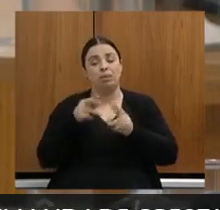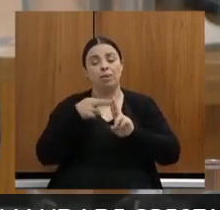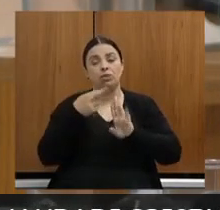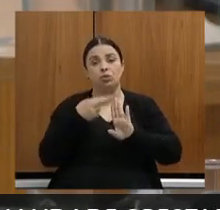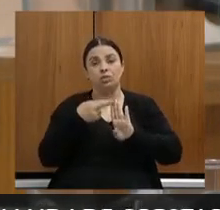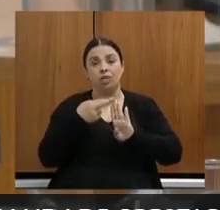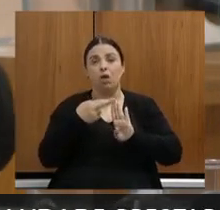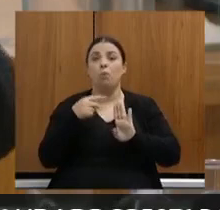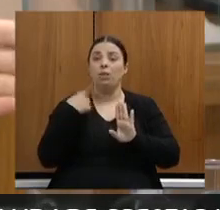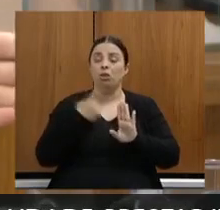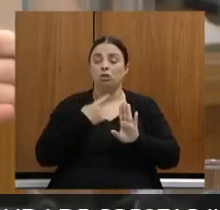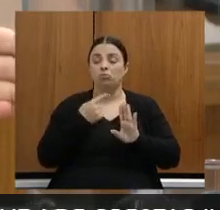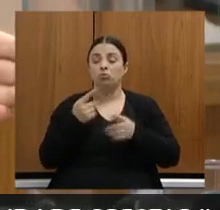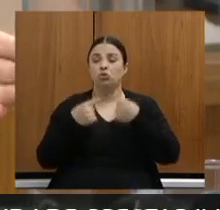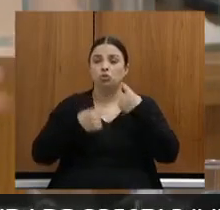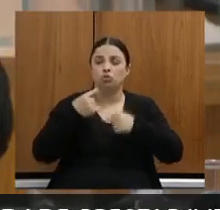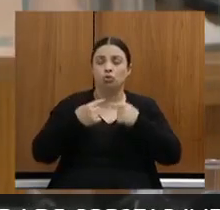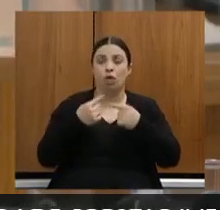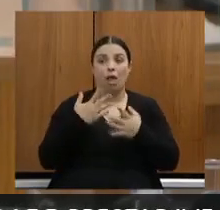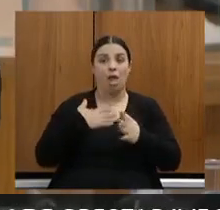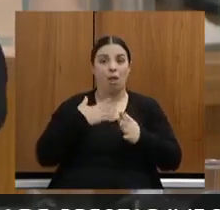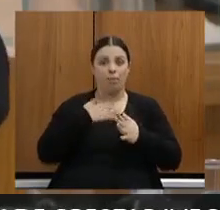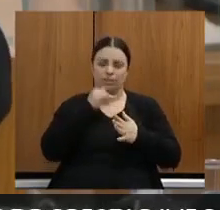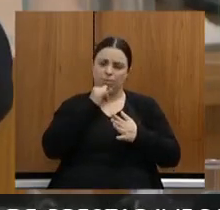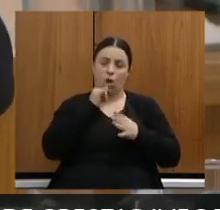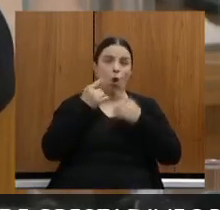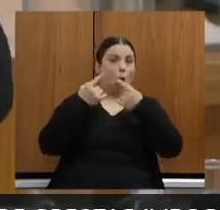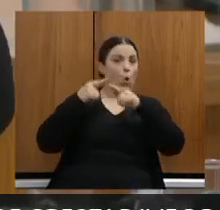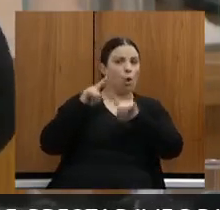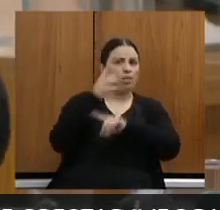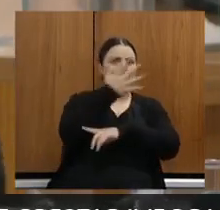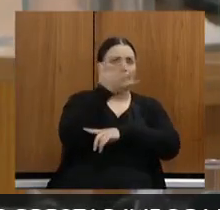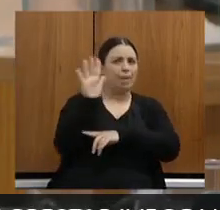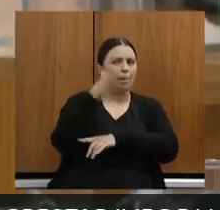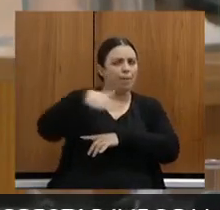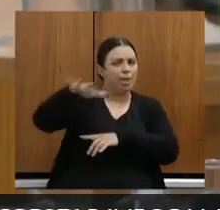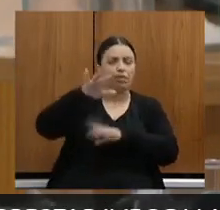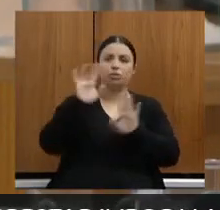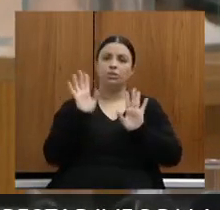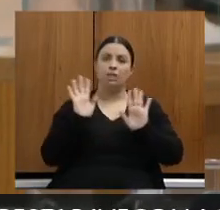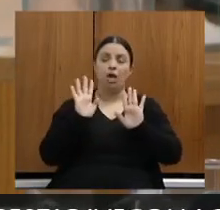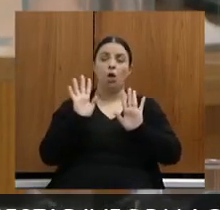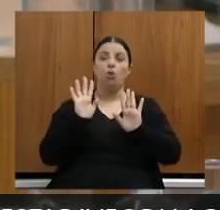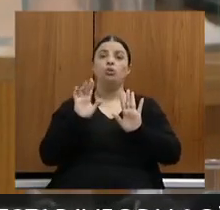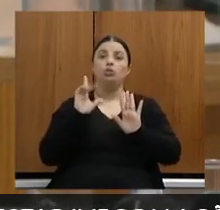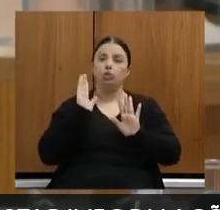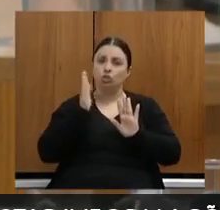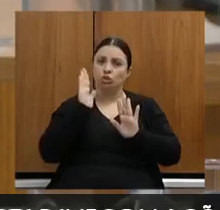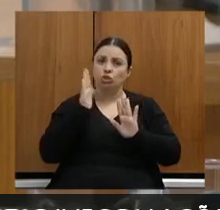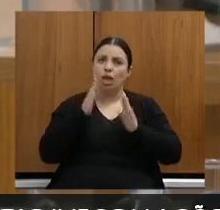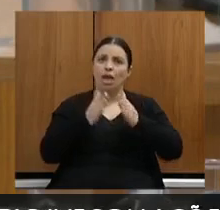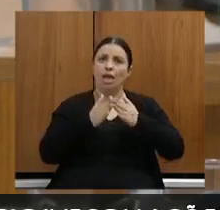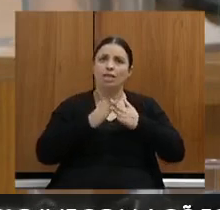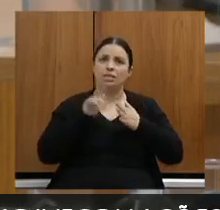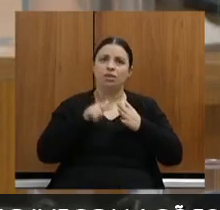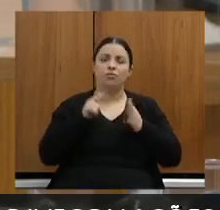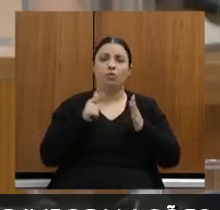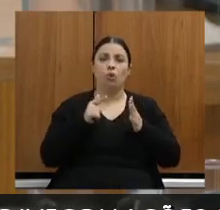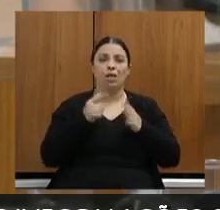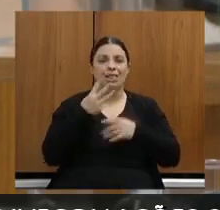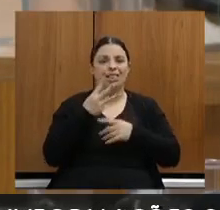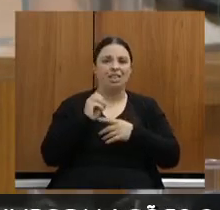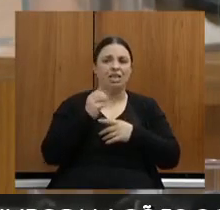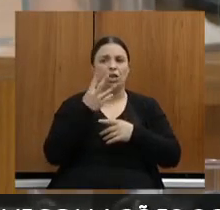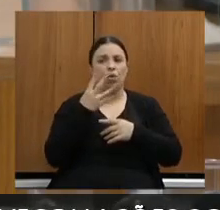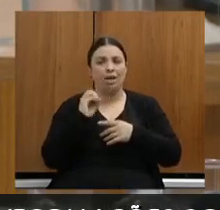não chamo conta no meio ambiente nós produtores já reservamos trinta quarenta por cento da nossa propriedade queremos é que a